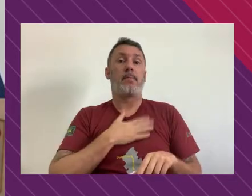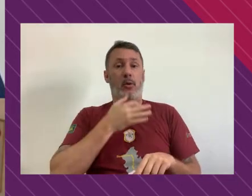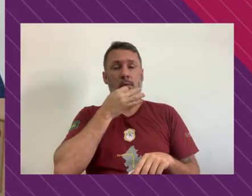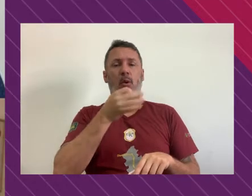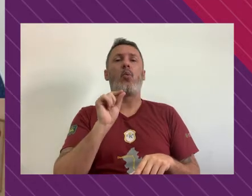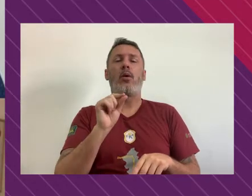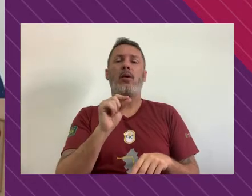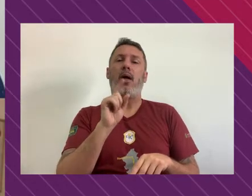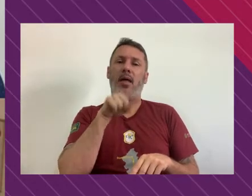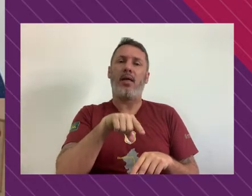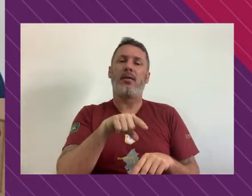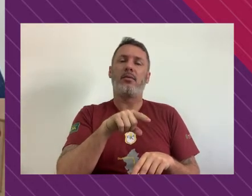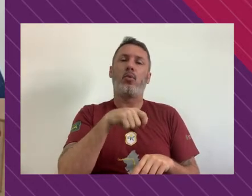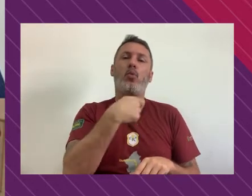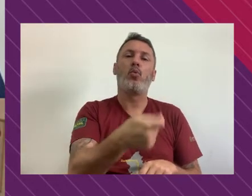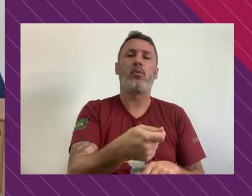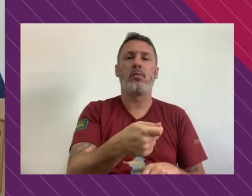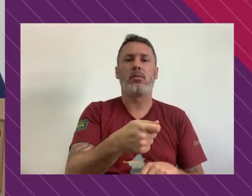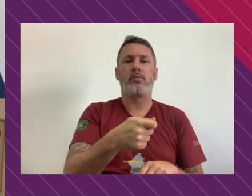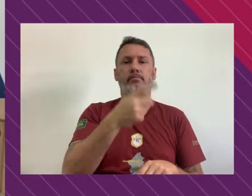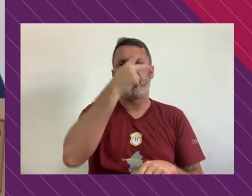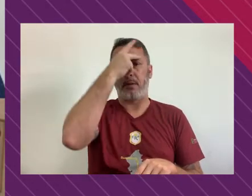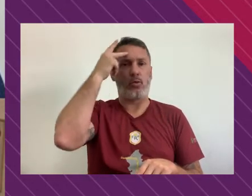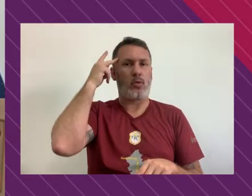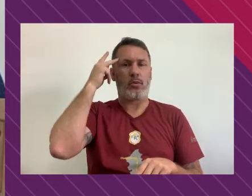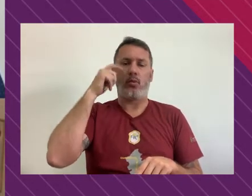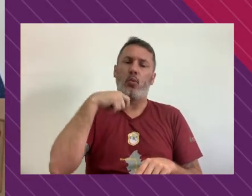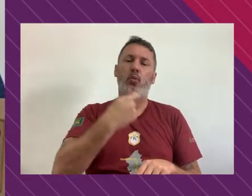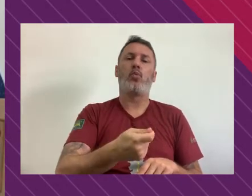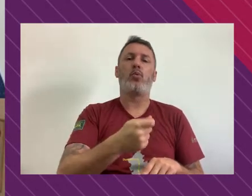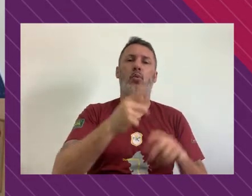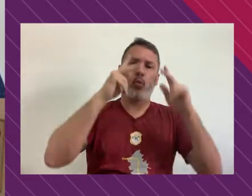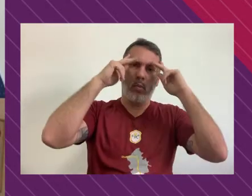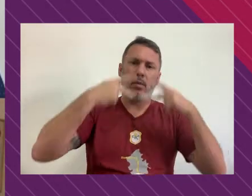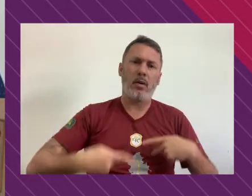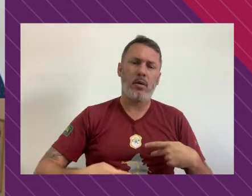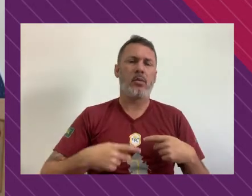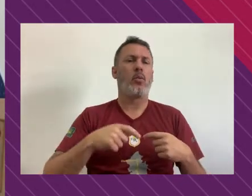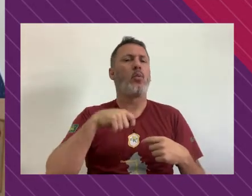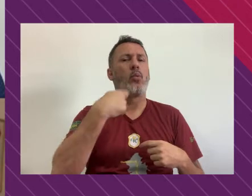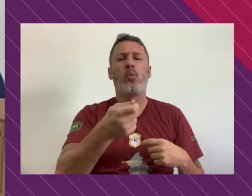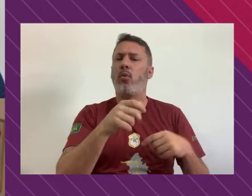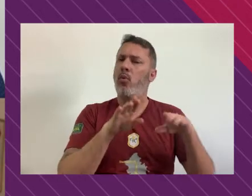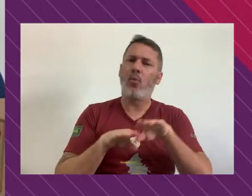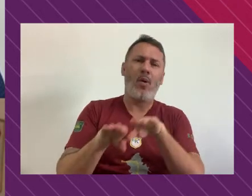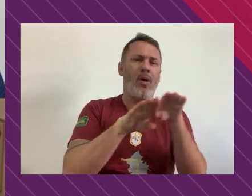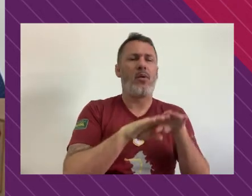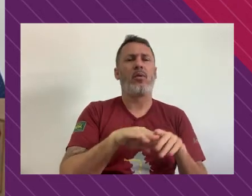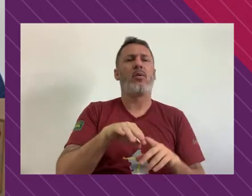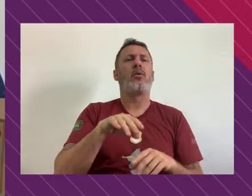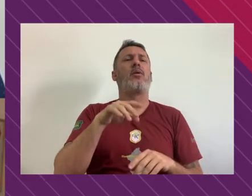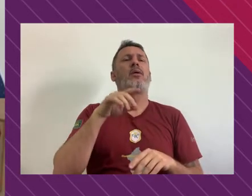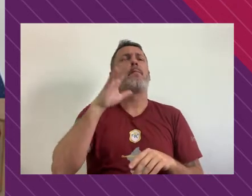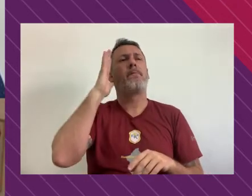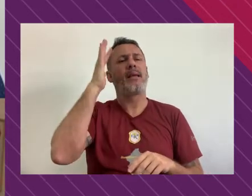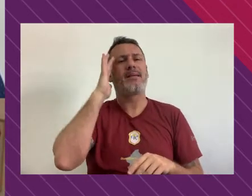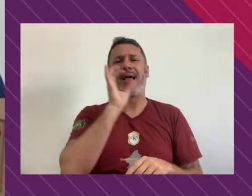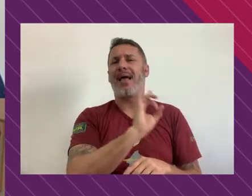diversidade é falar de gente, é falar de todas e todos nós. Falar de diversidade é pensar nas nossas características, por